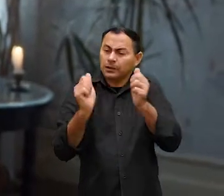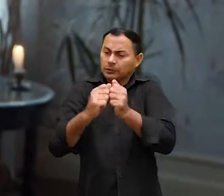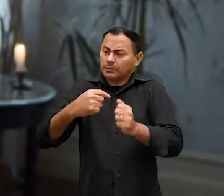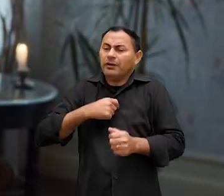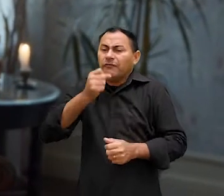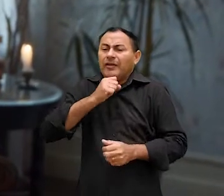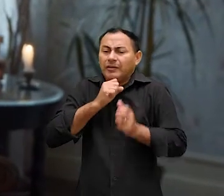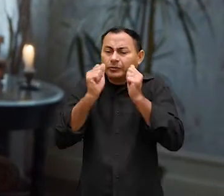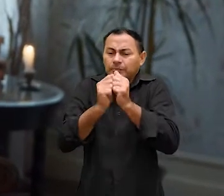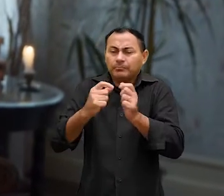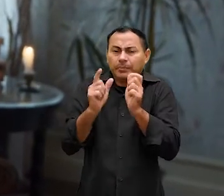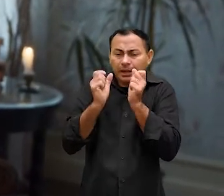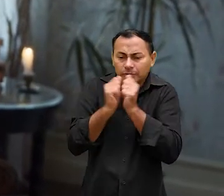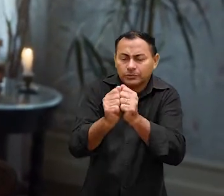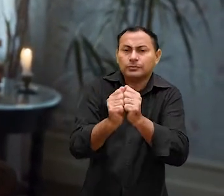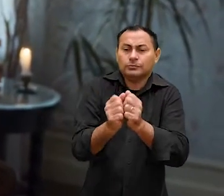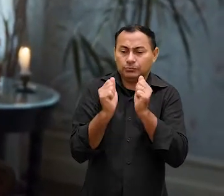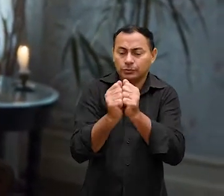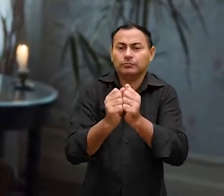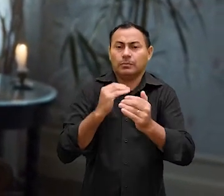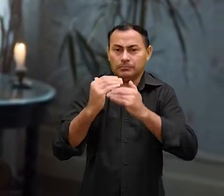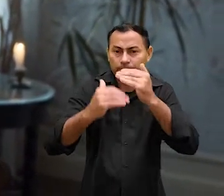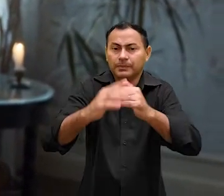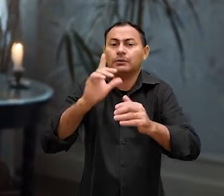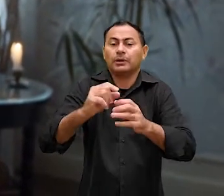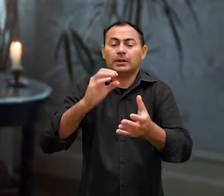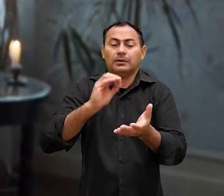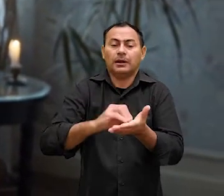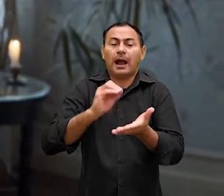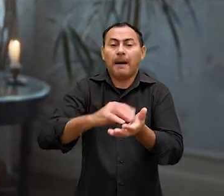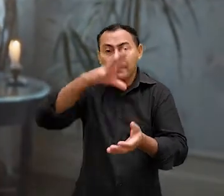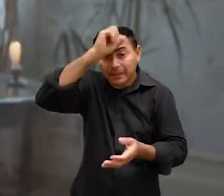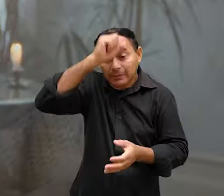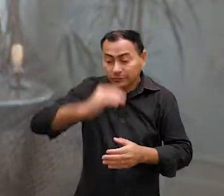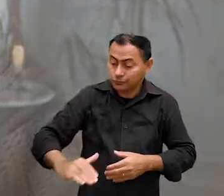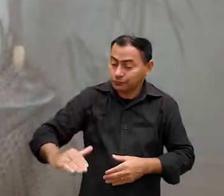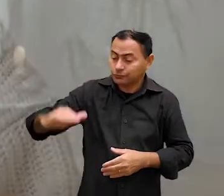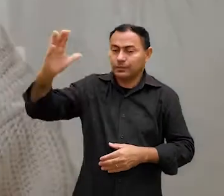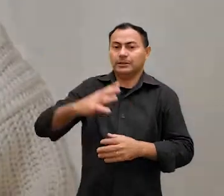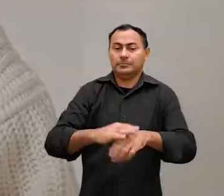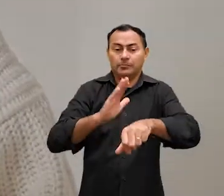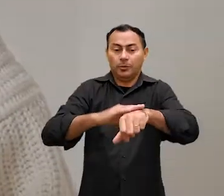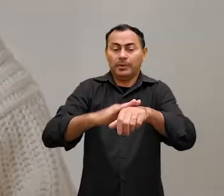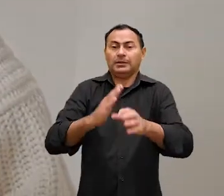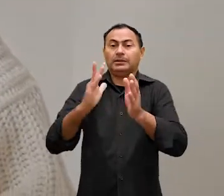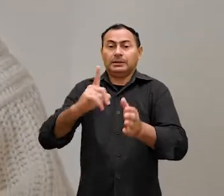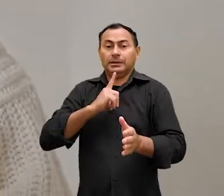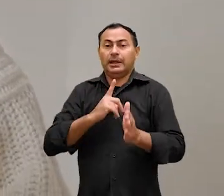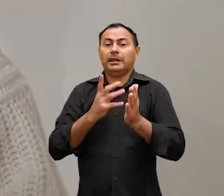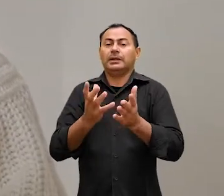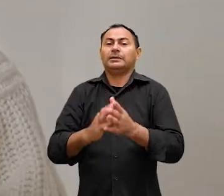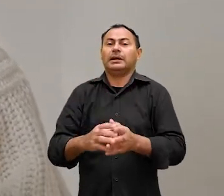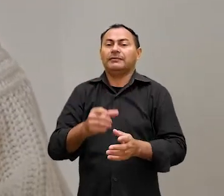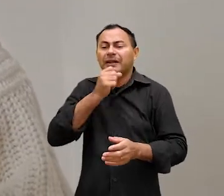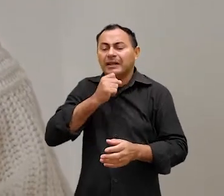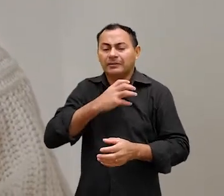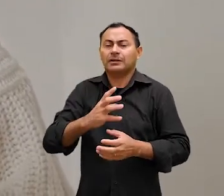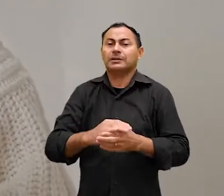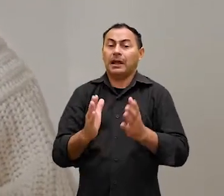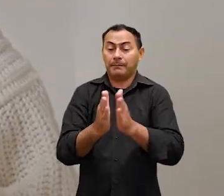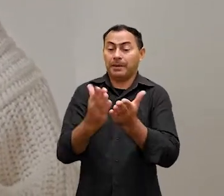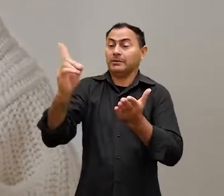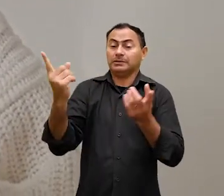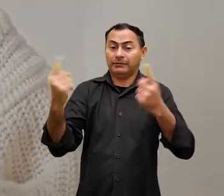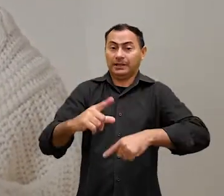assim, perto de mim, vamos colher juntos o fruto do que se plantou. É essa a fase que quero ter e que a Bíblia nos desafia a